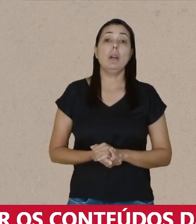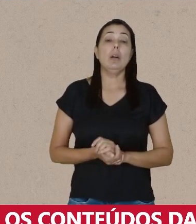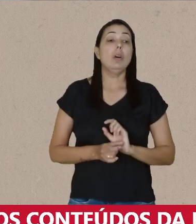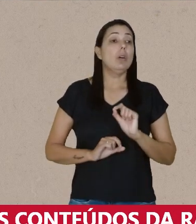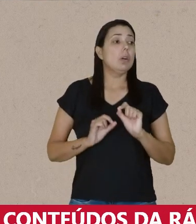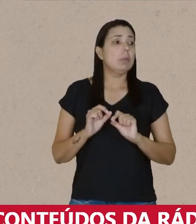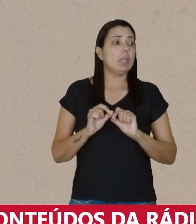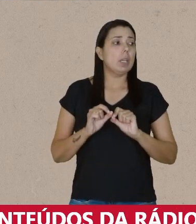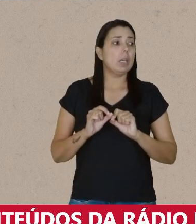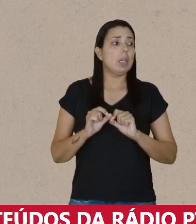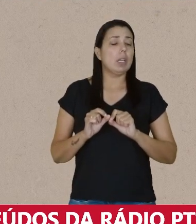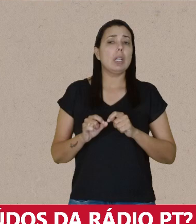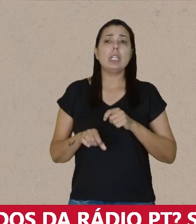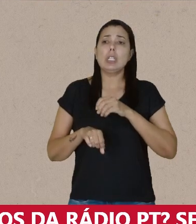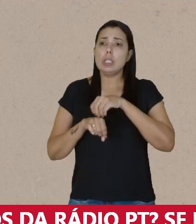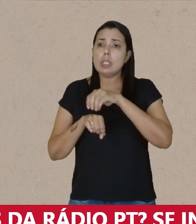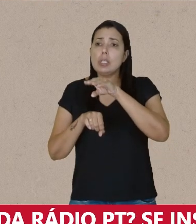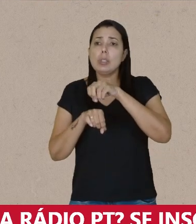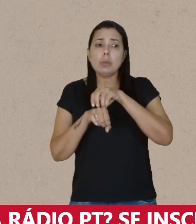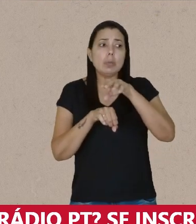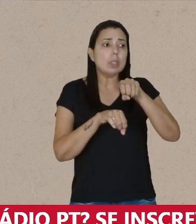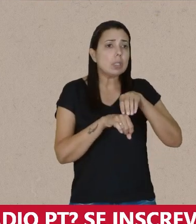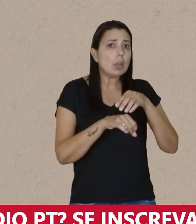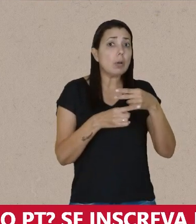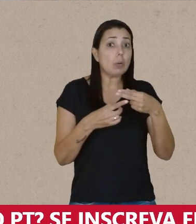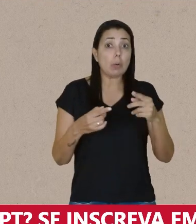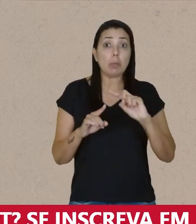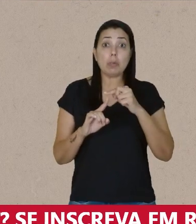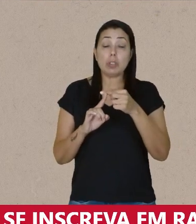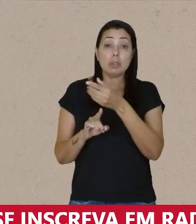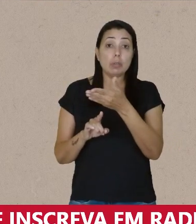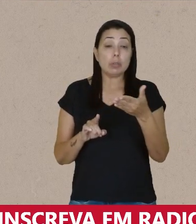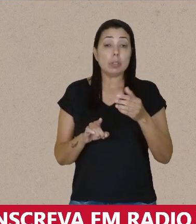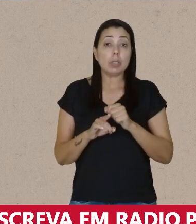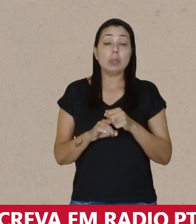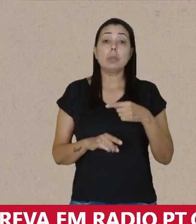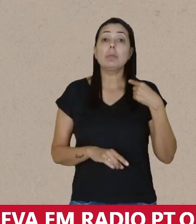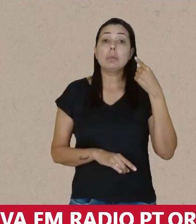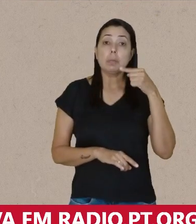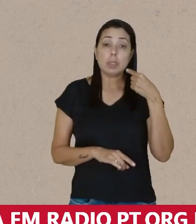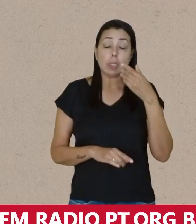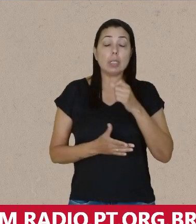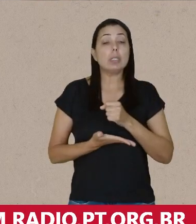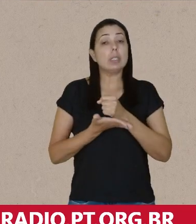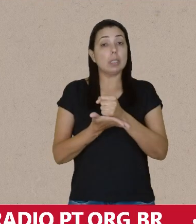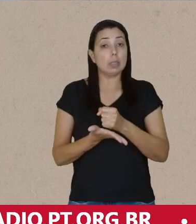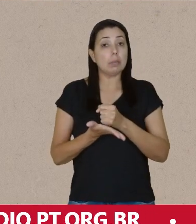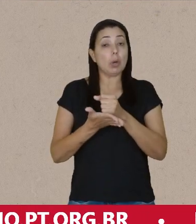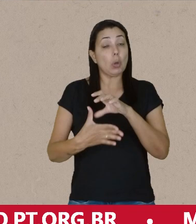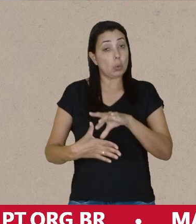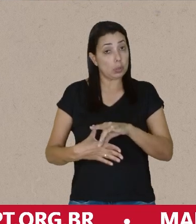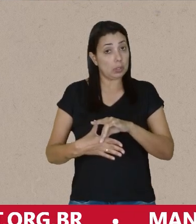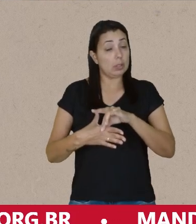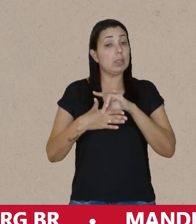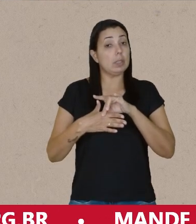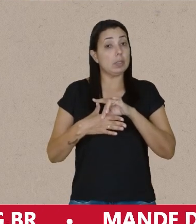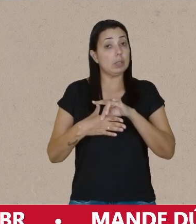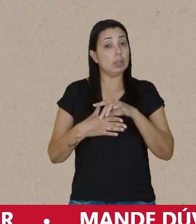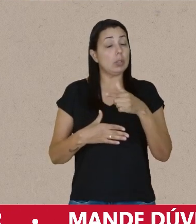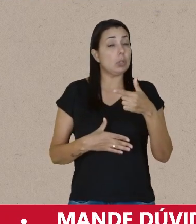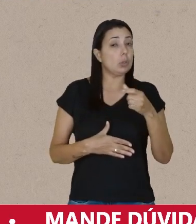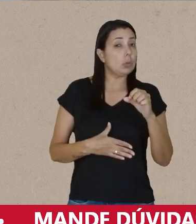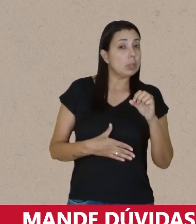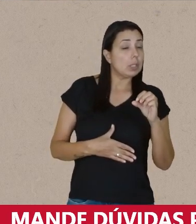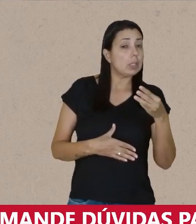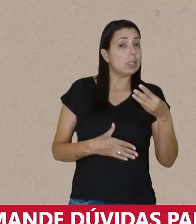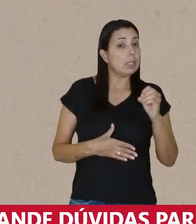escandalosa distribuição de emendas impositivas para os seus parlamentares que o apoiam, para os líderes, de 200,